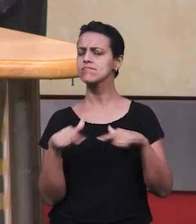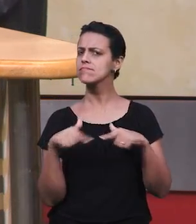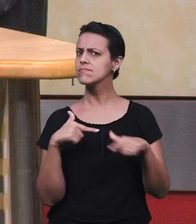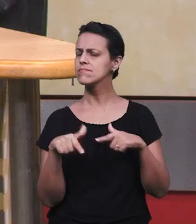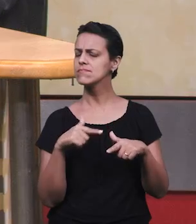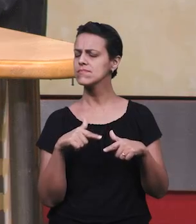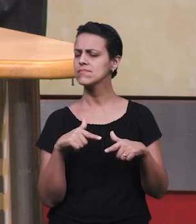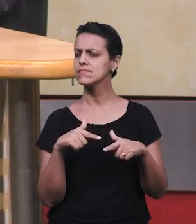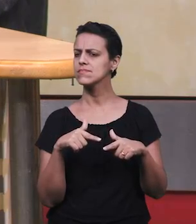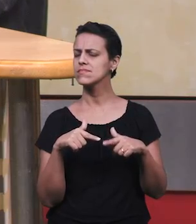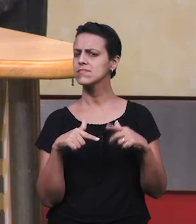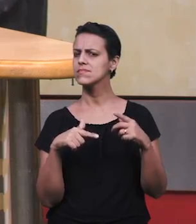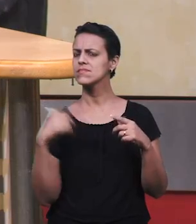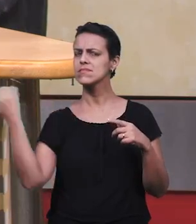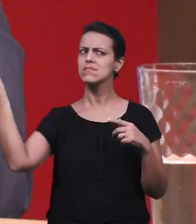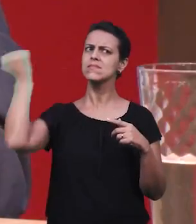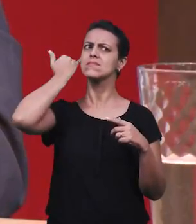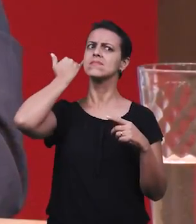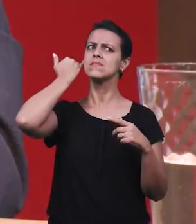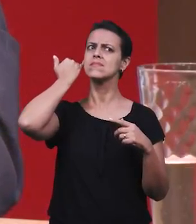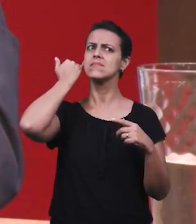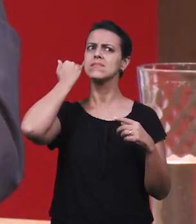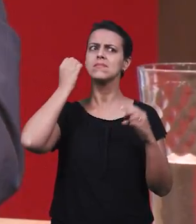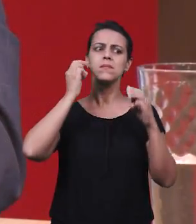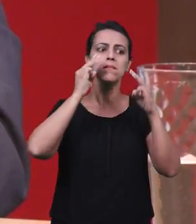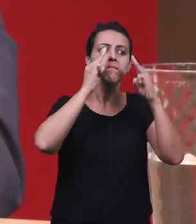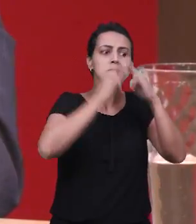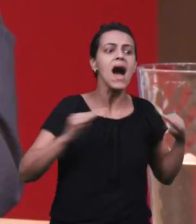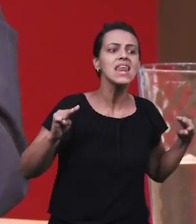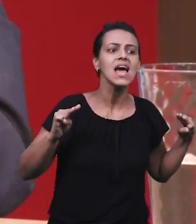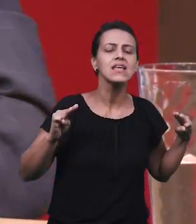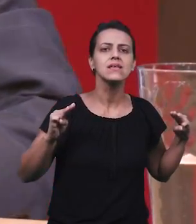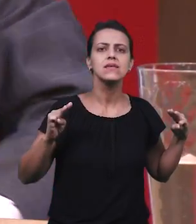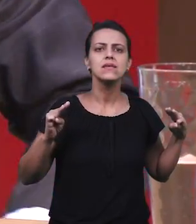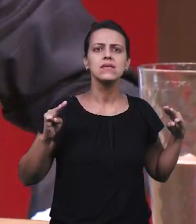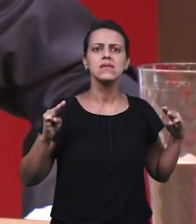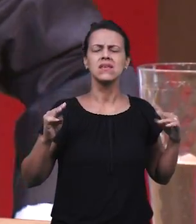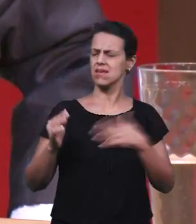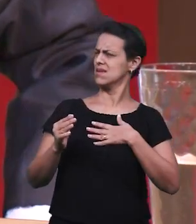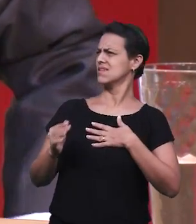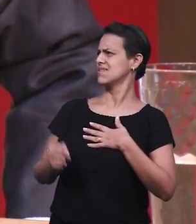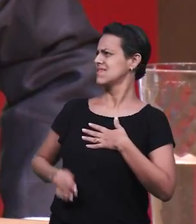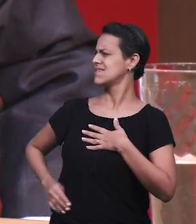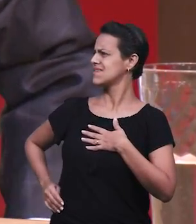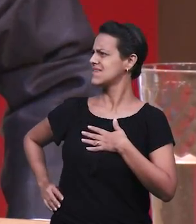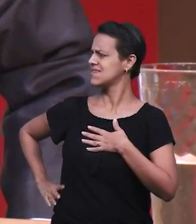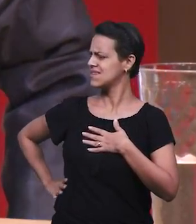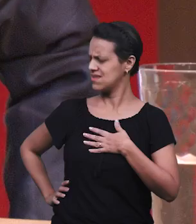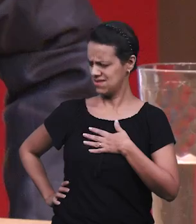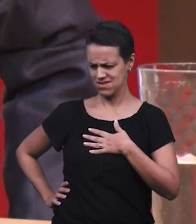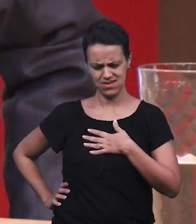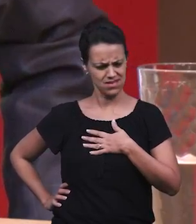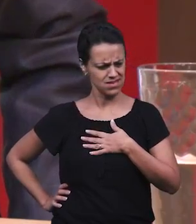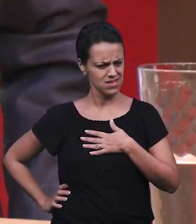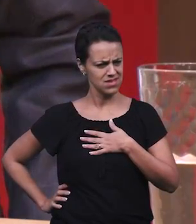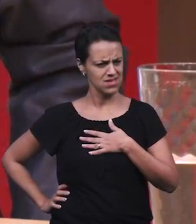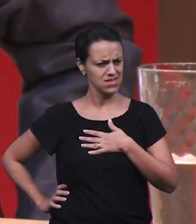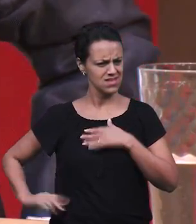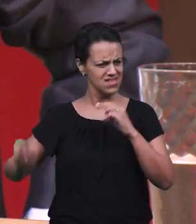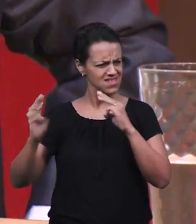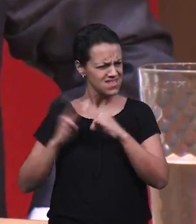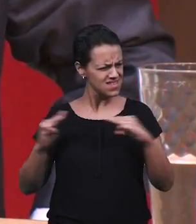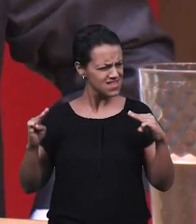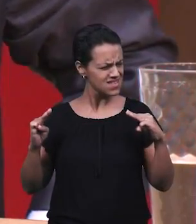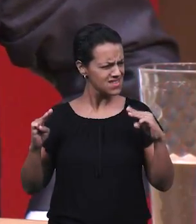sala, e eu ouvi uma voz forte no meu ouvido, Manaim. Aí eu tomei um susto, sentei na cadeira,